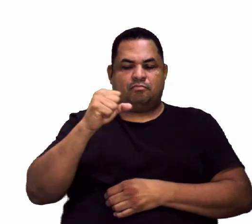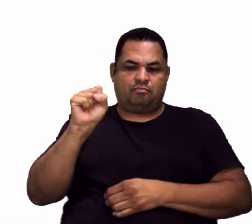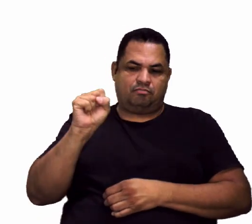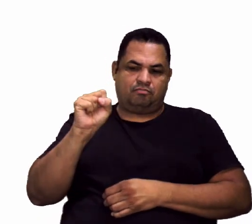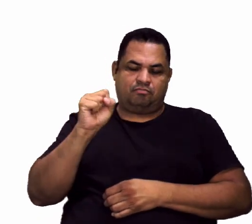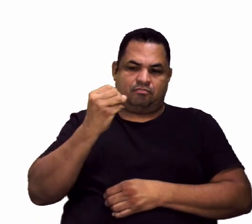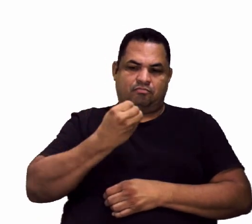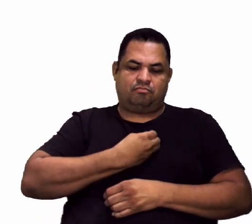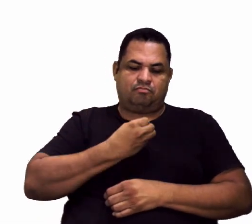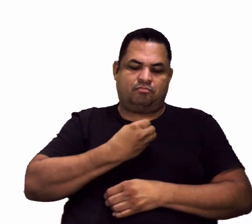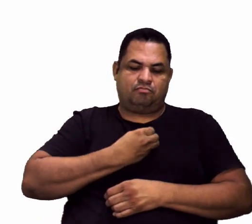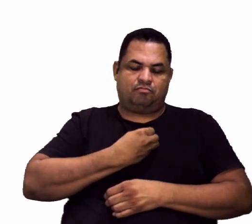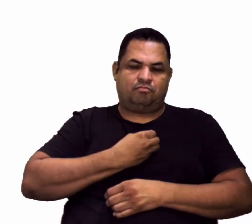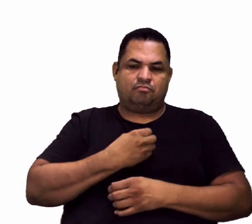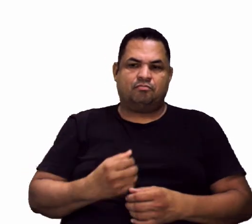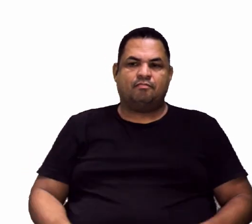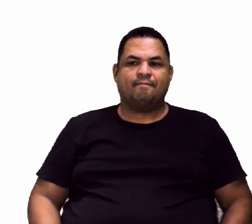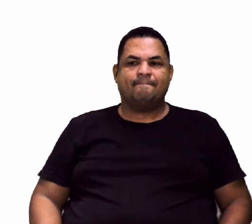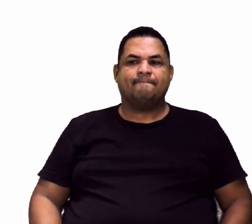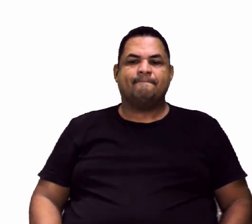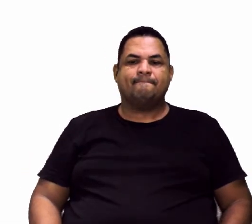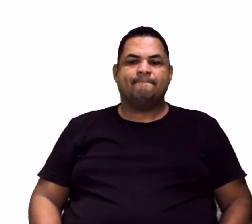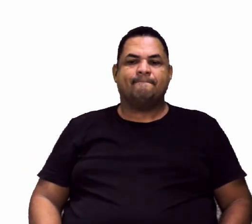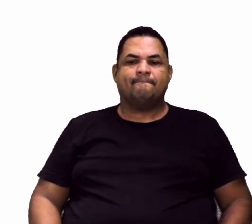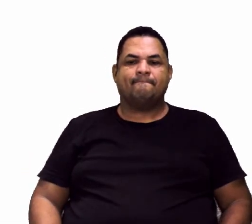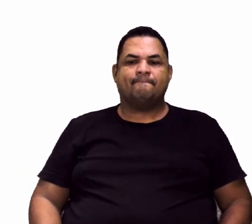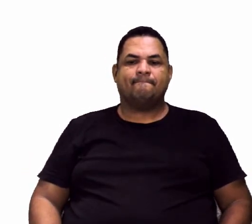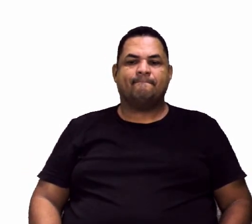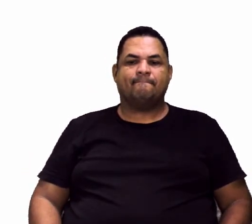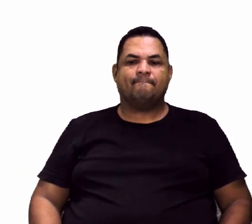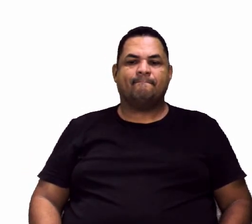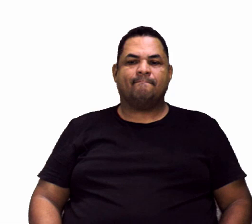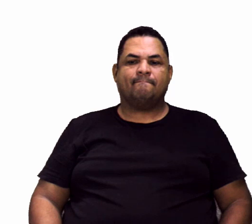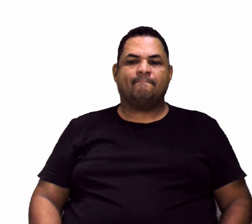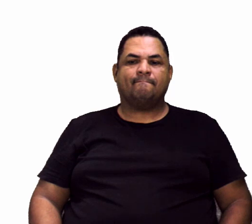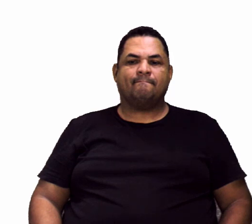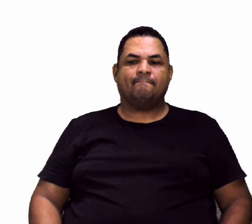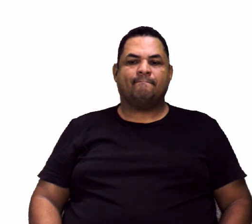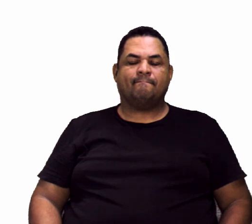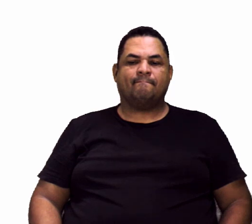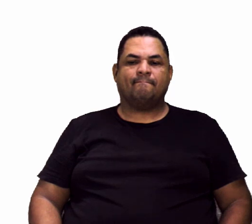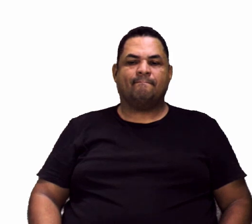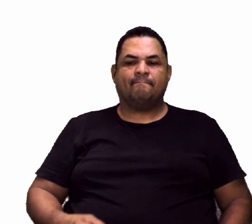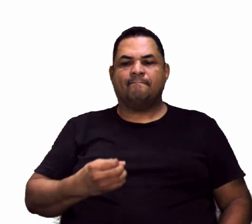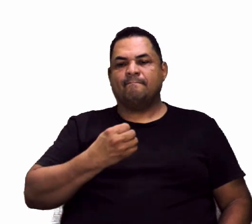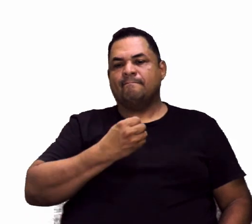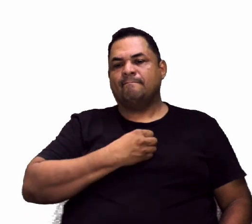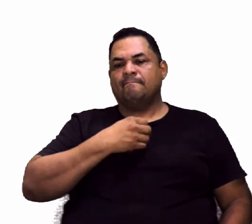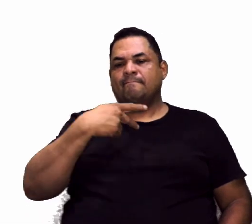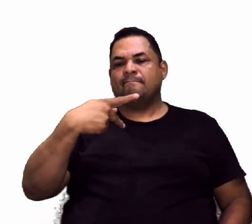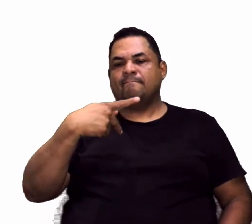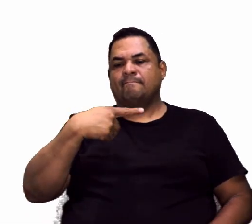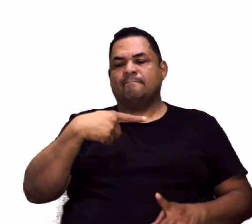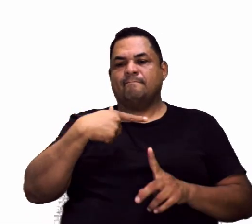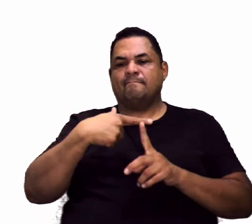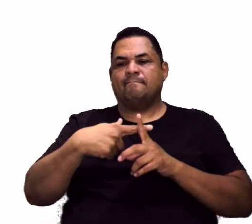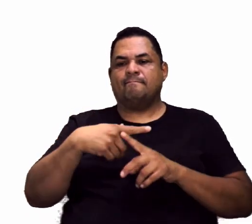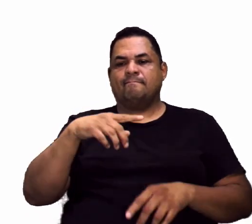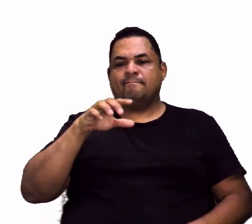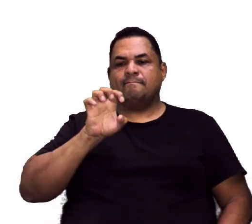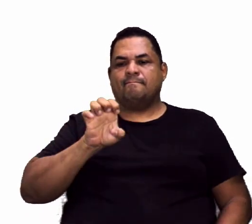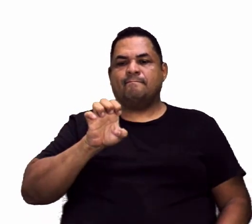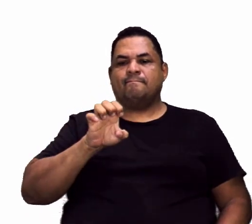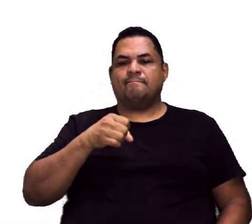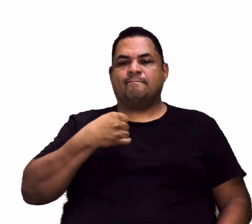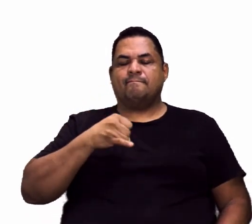número de elétrons é igual a quem? O número de prótons mais a quantidade de elétrons que ele ganhou. Então,